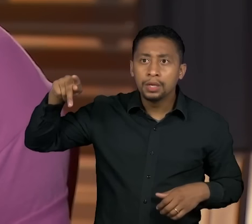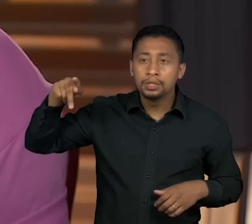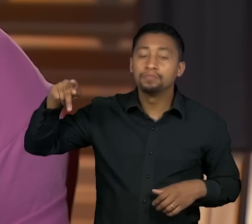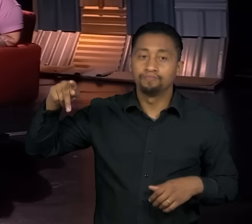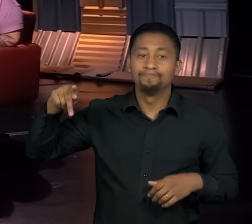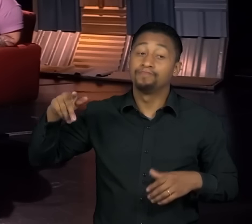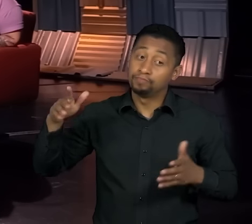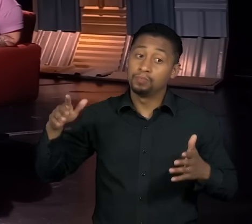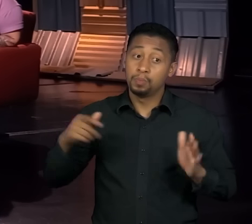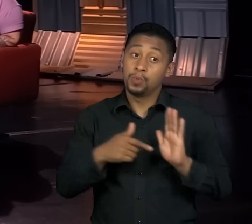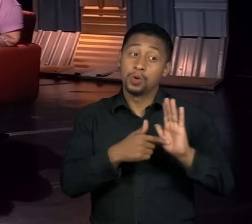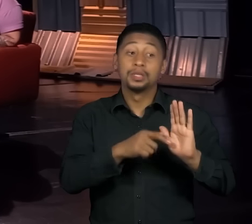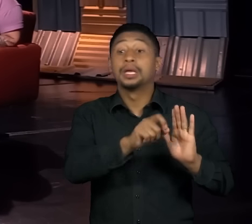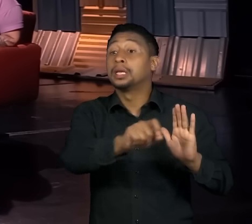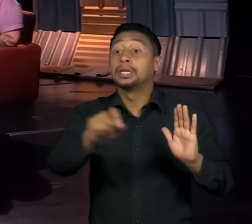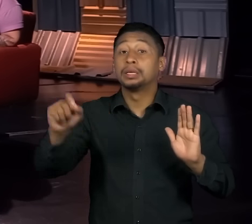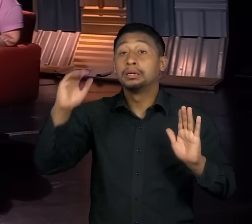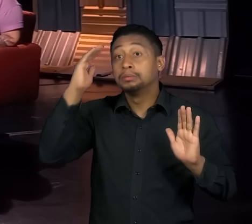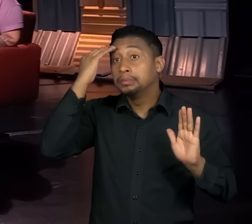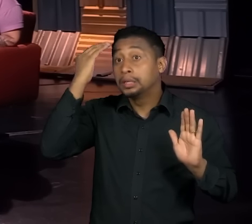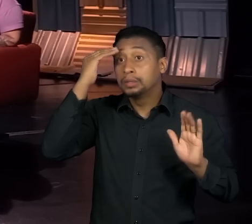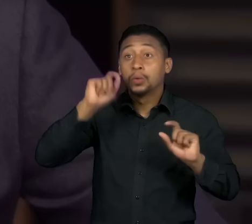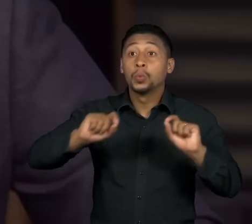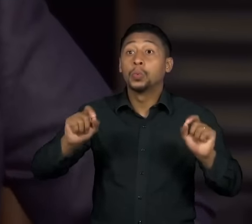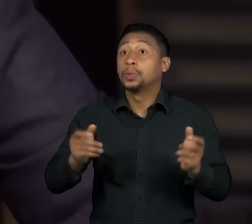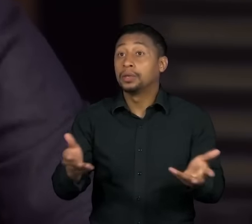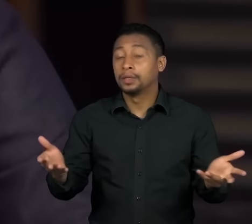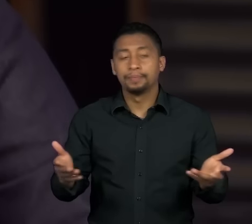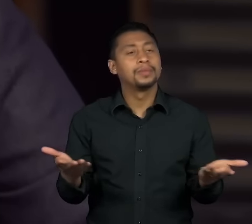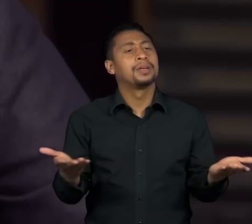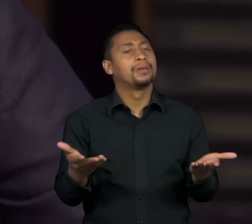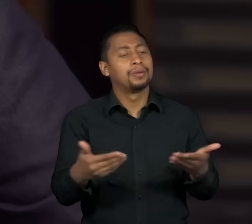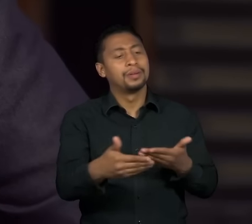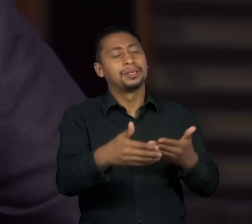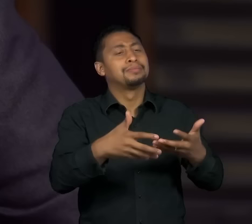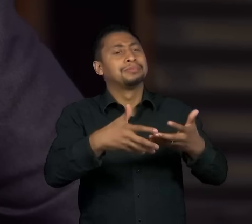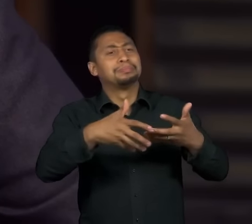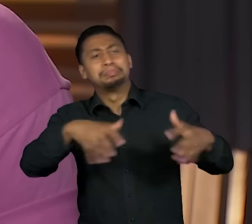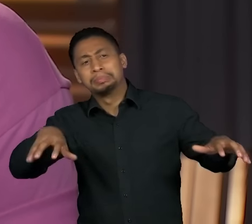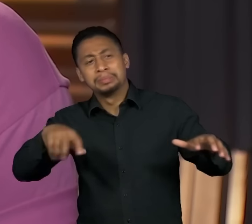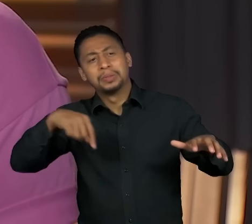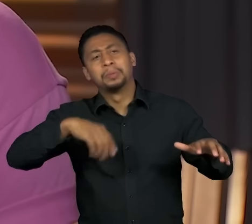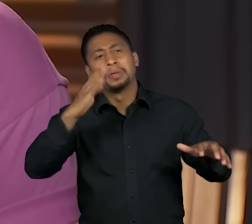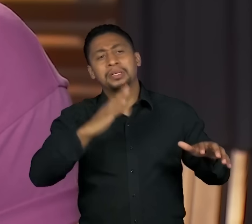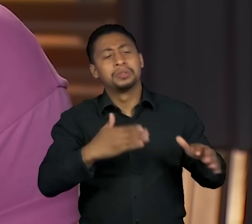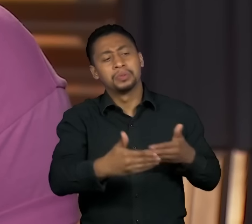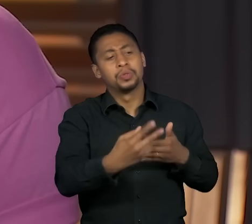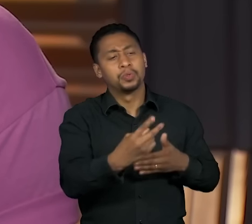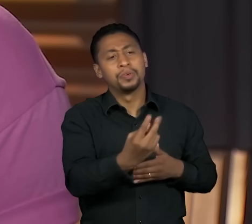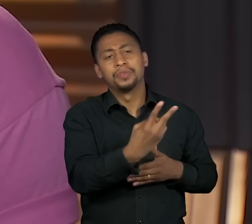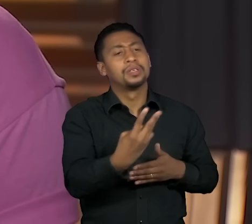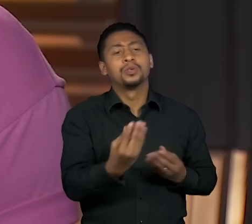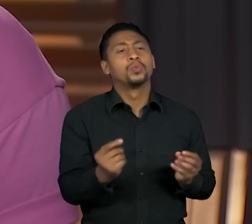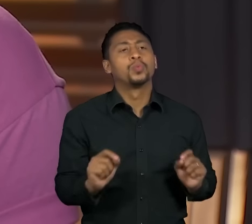entendeu o quê. O que você espera desse país dividido para este ano, 2023? Eu espero